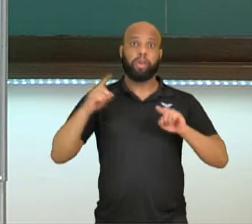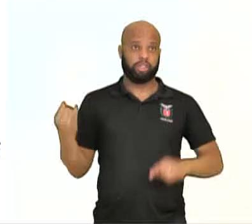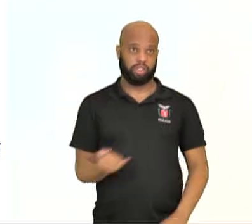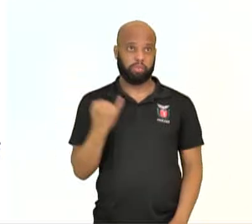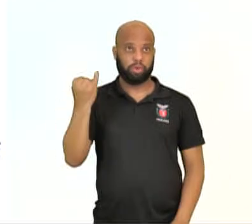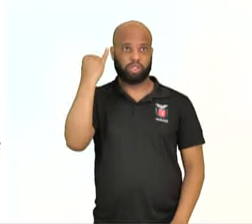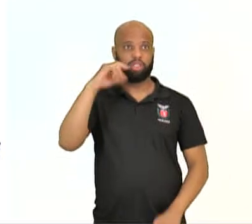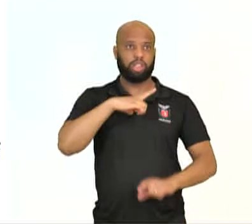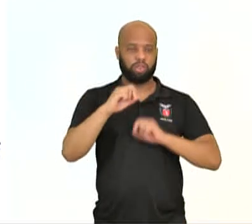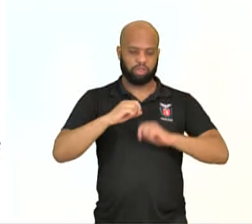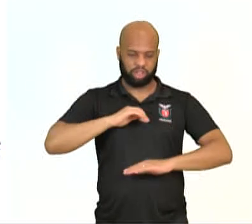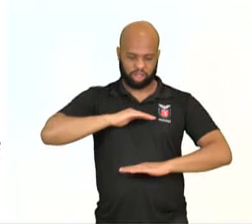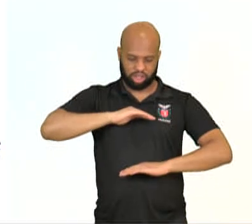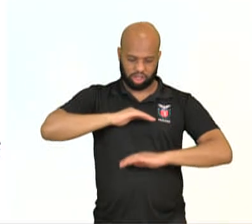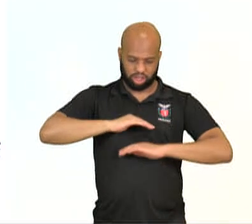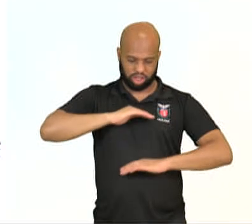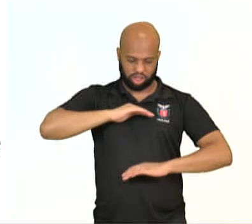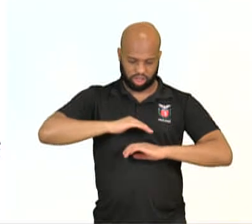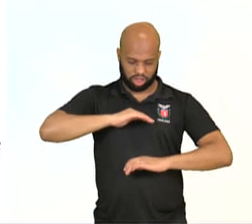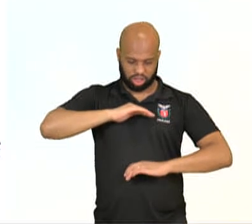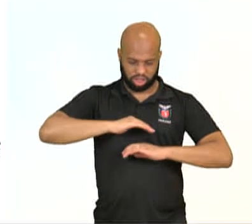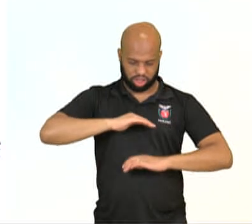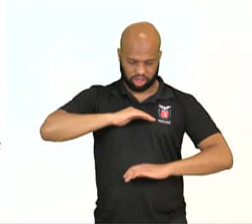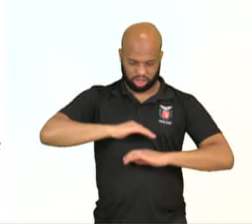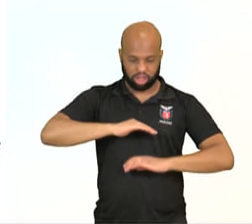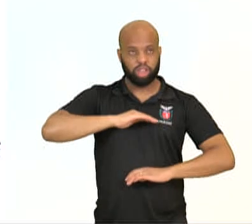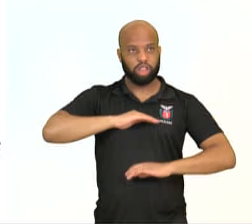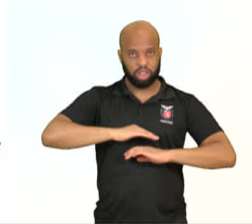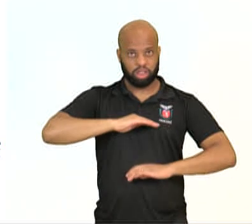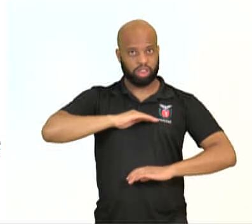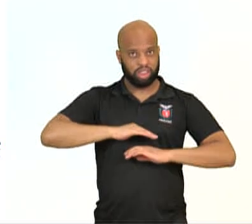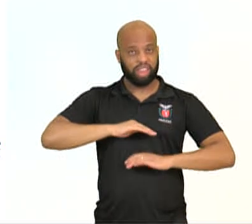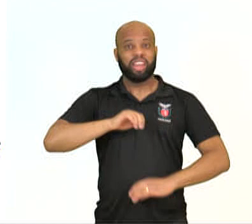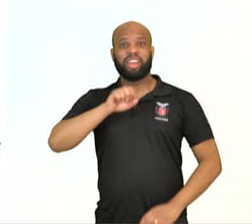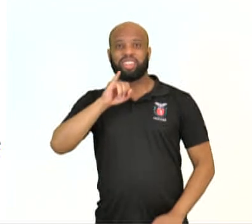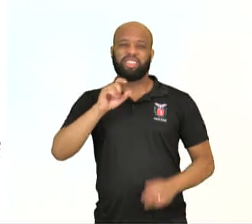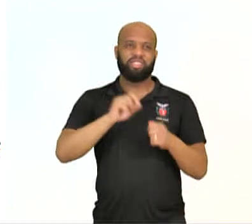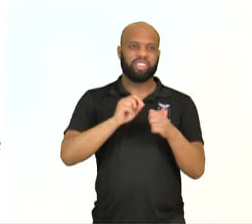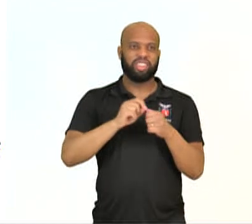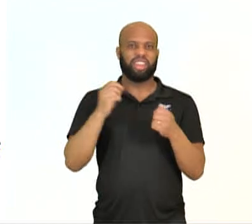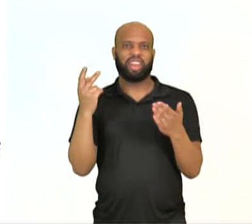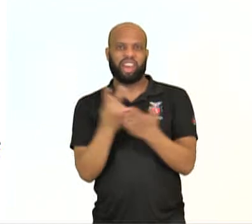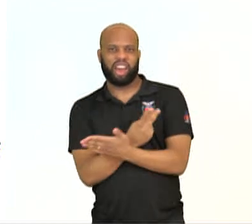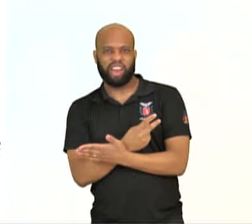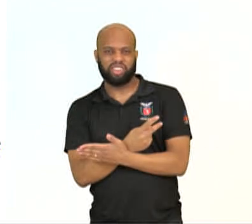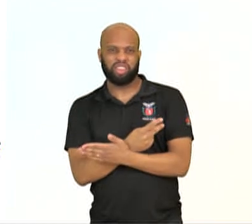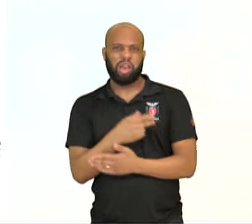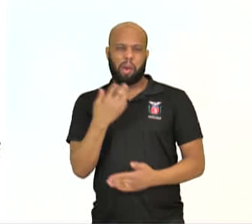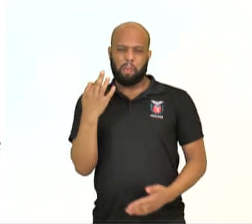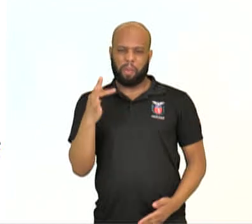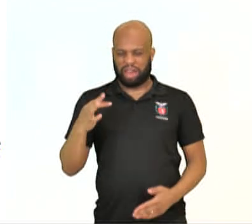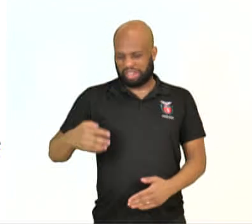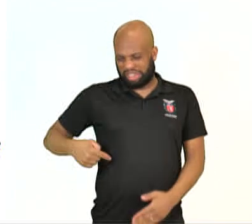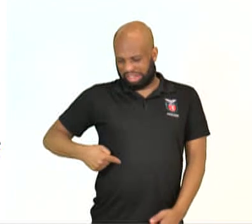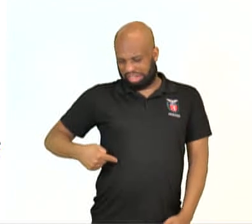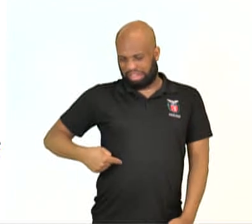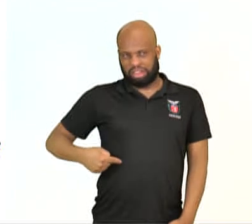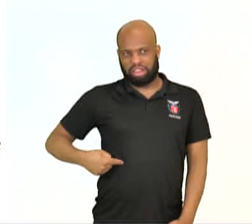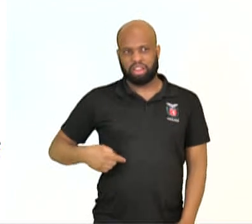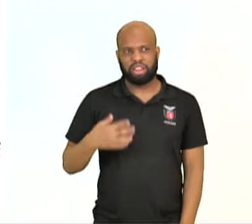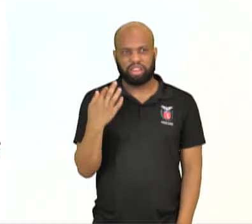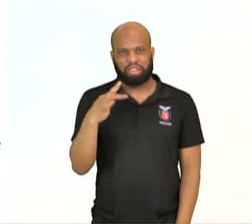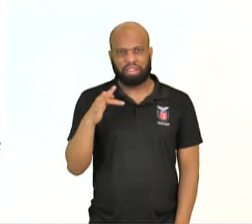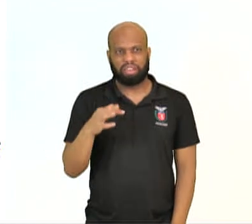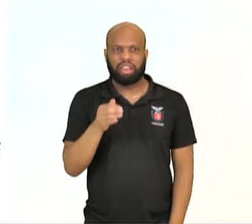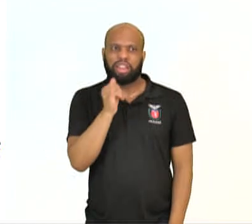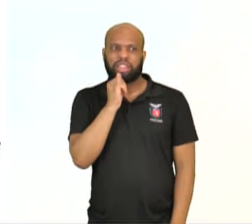seja diafragmática, ou você pode sentir aquele incômodo, chamado cãibra do diafragma. Sabem aquela dorzinha que